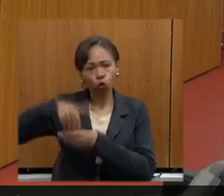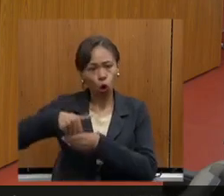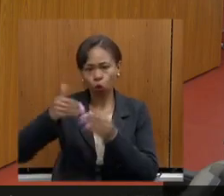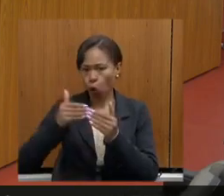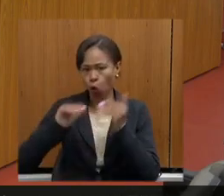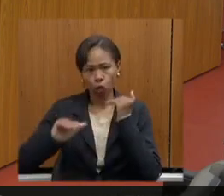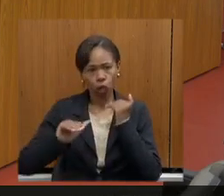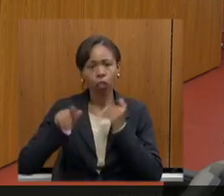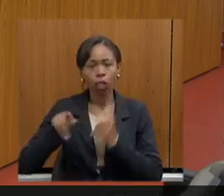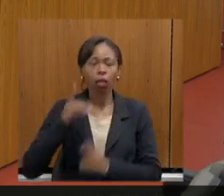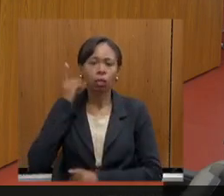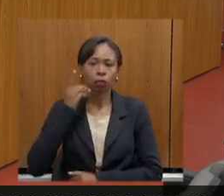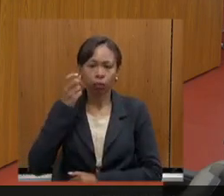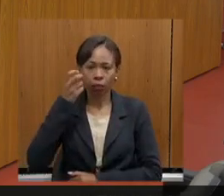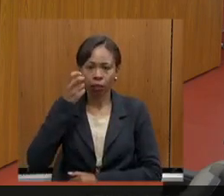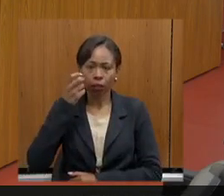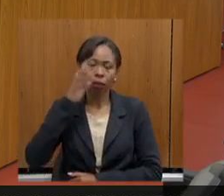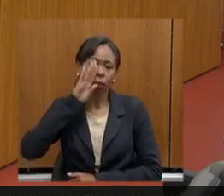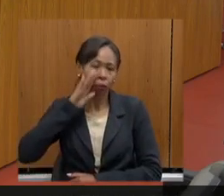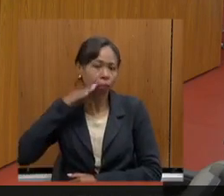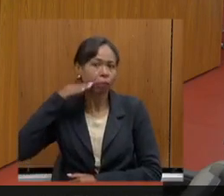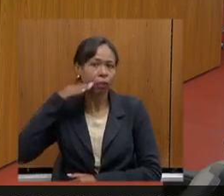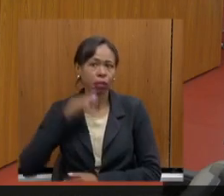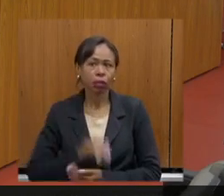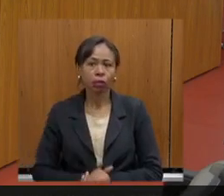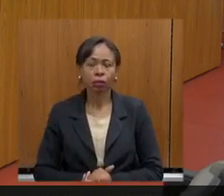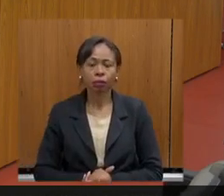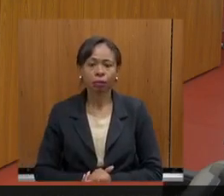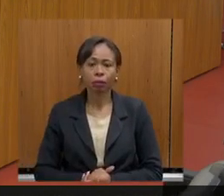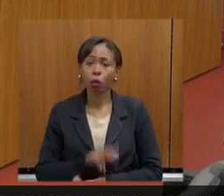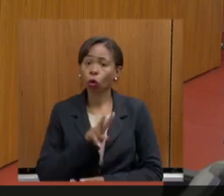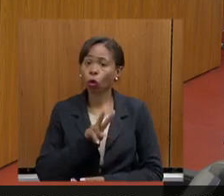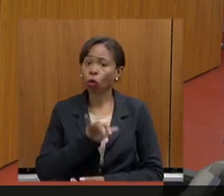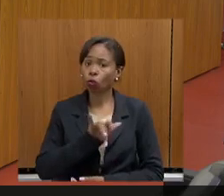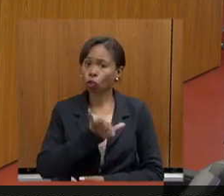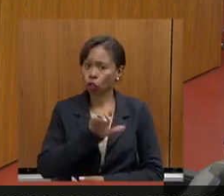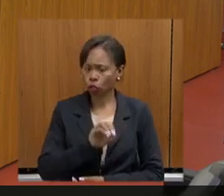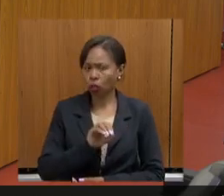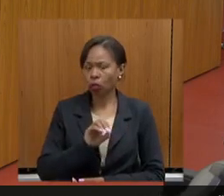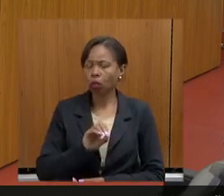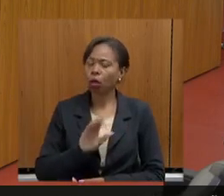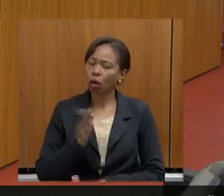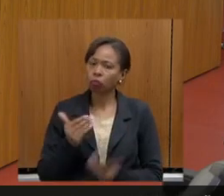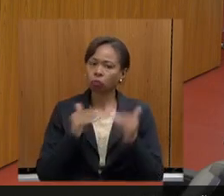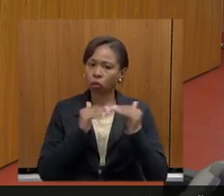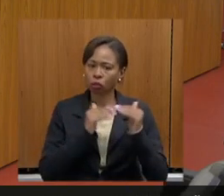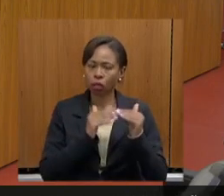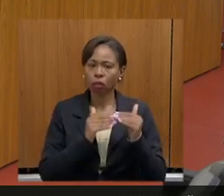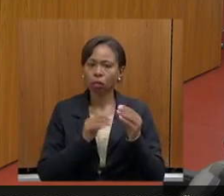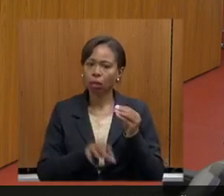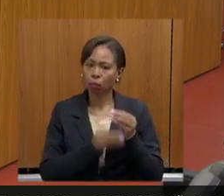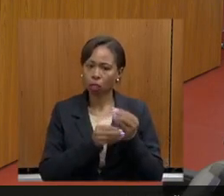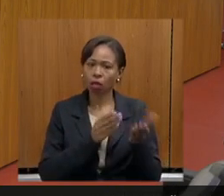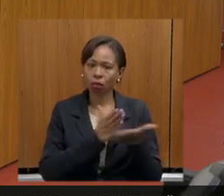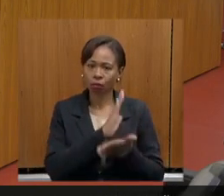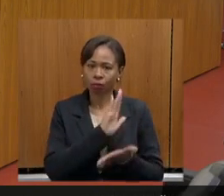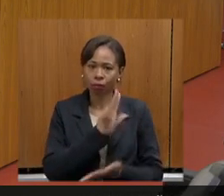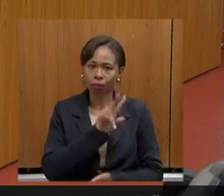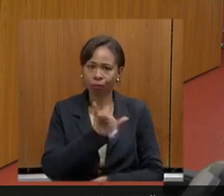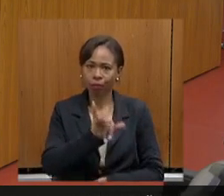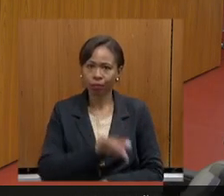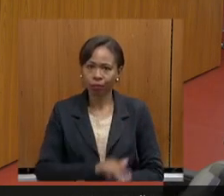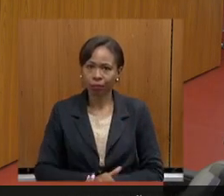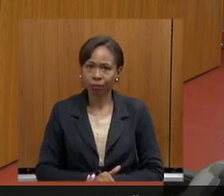da deputada Beatriz e o voto favorável do Rio tremendo ser aprovado com a